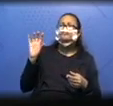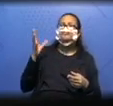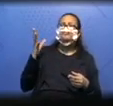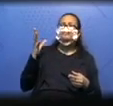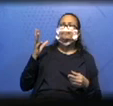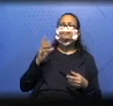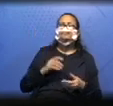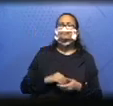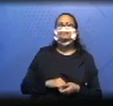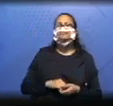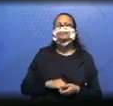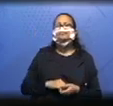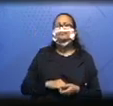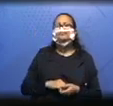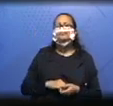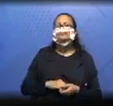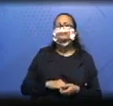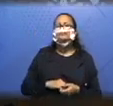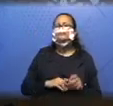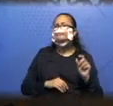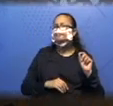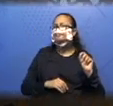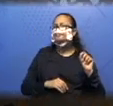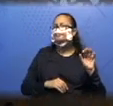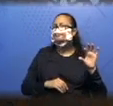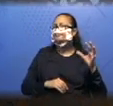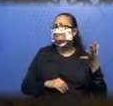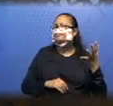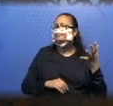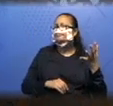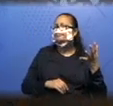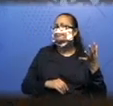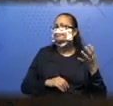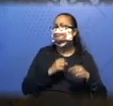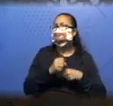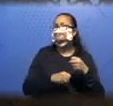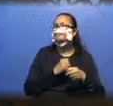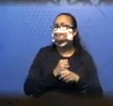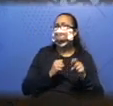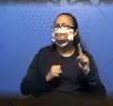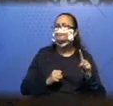descrição do que aconteceu. O que aconteceu em